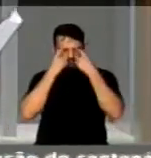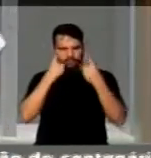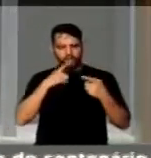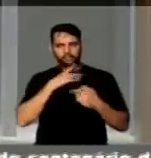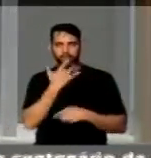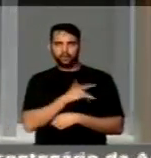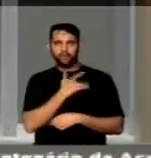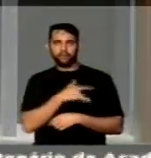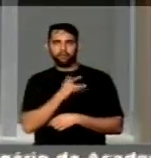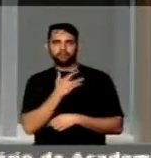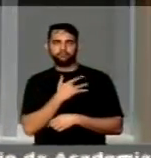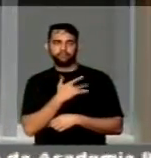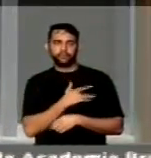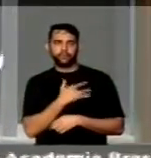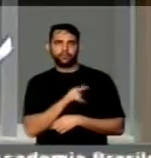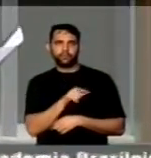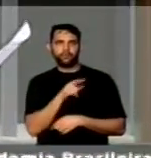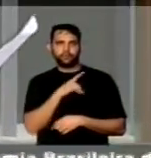pobre coitado,